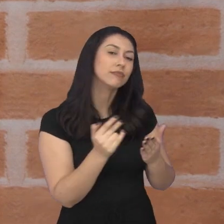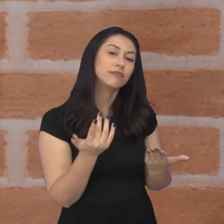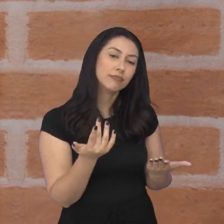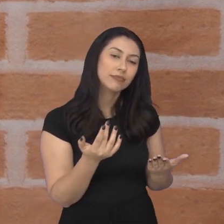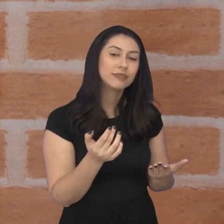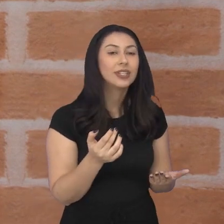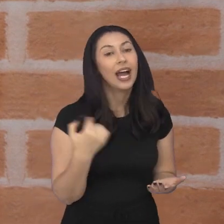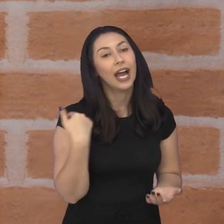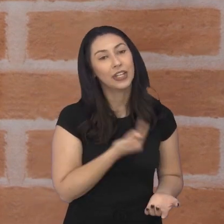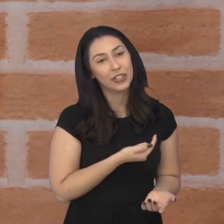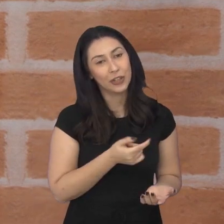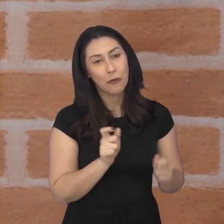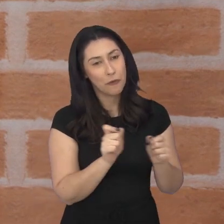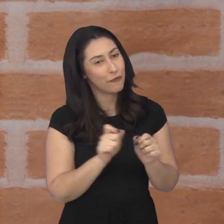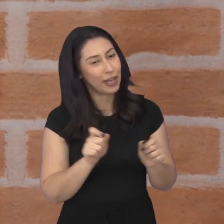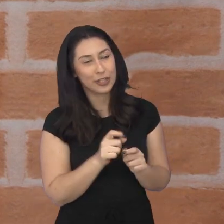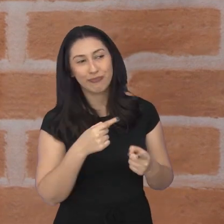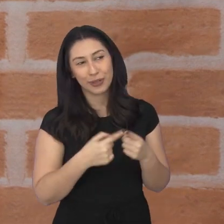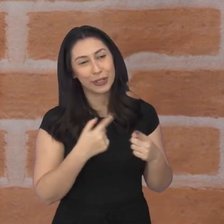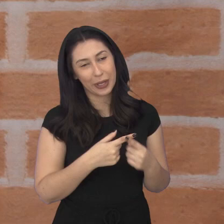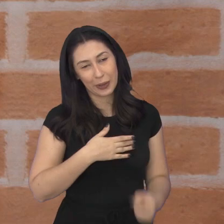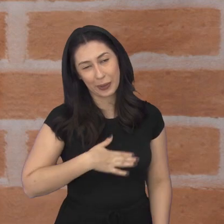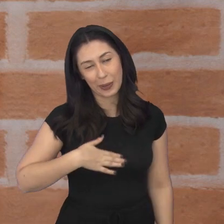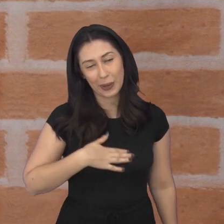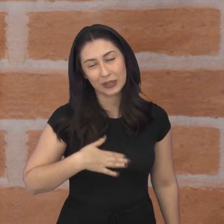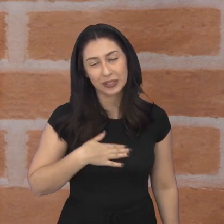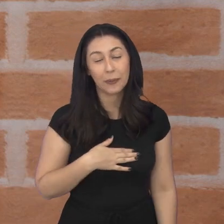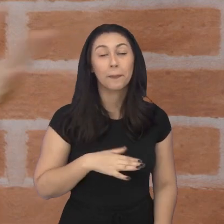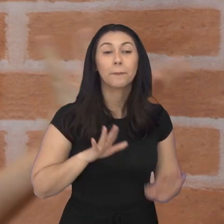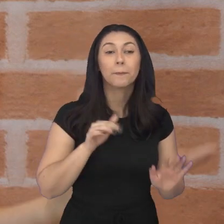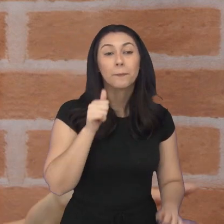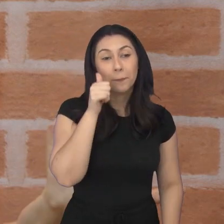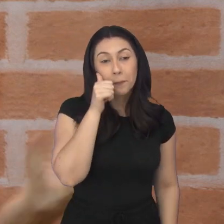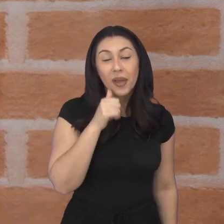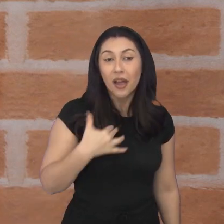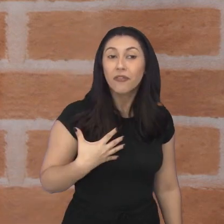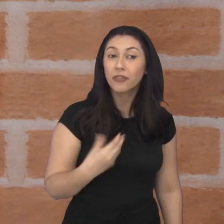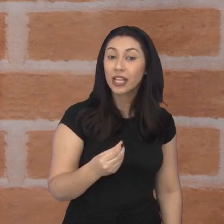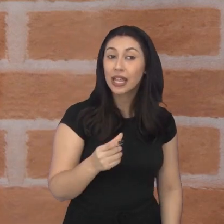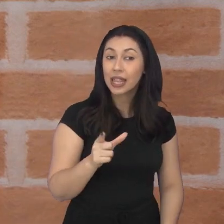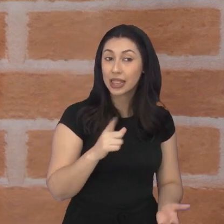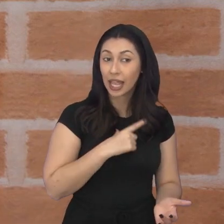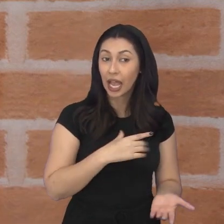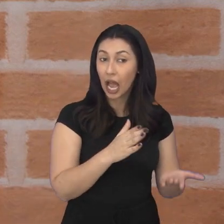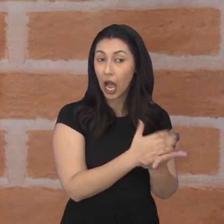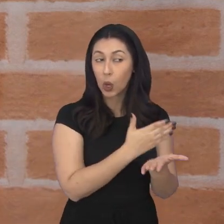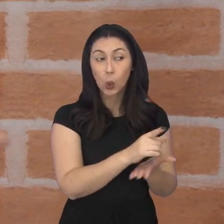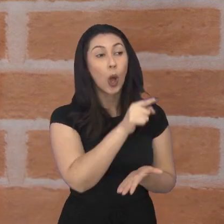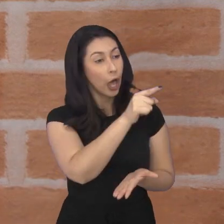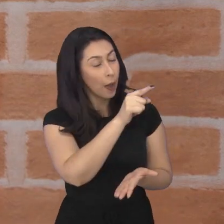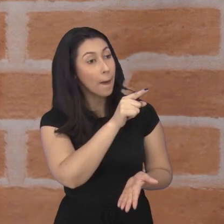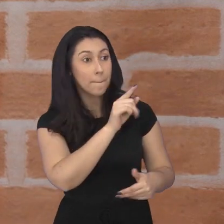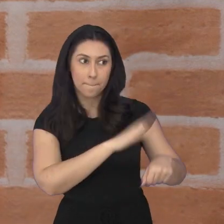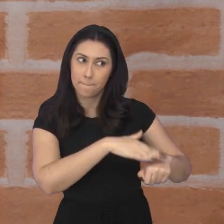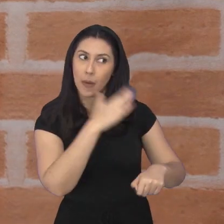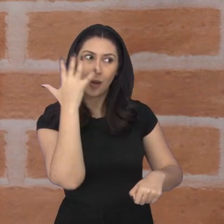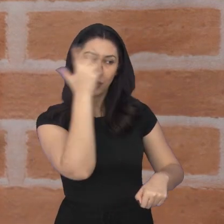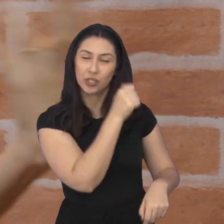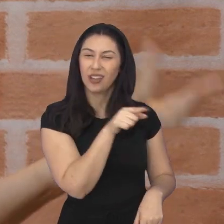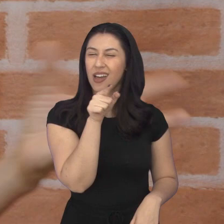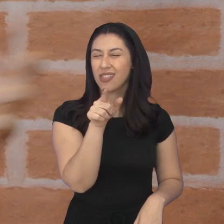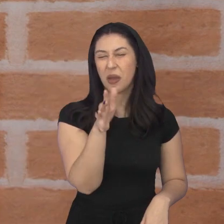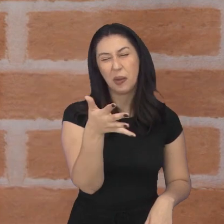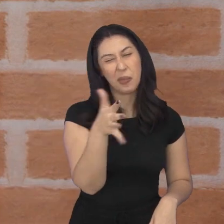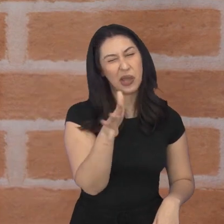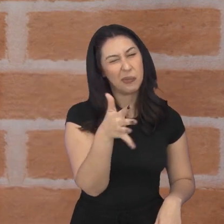que só vai criar estampa que a gente acha bonito. Se interessa. As minhas filhas, elas, entre as que a gente cria, tem as que elas acham mais bonitas e as menos bonitas. E tem